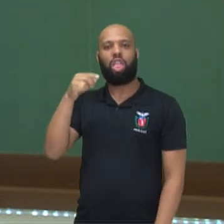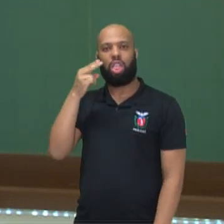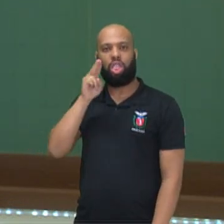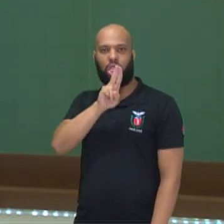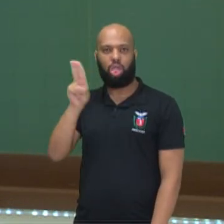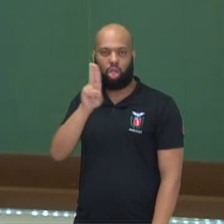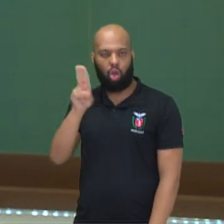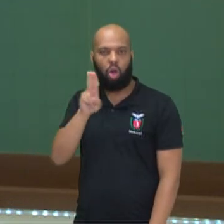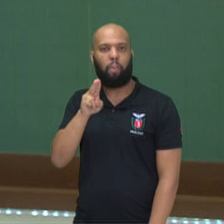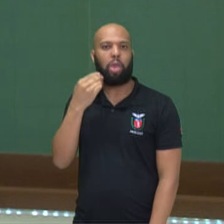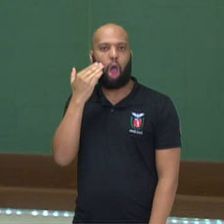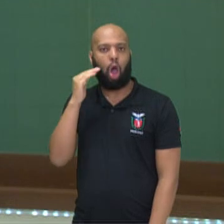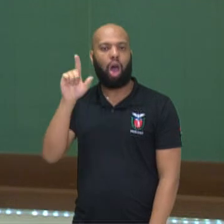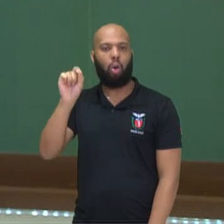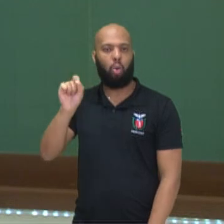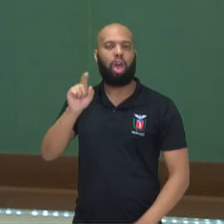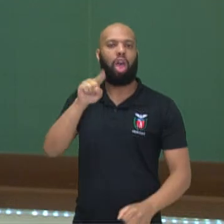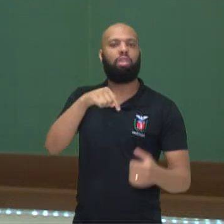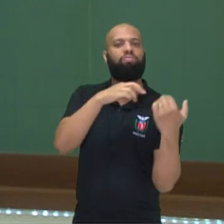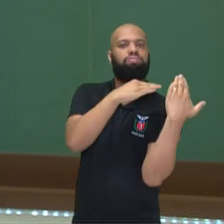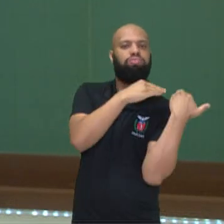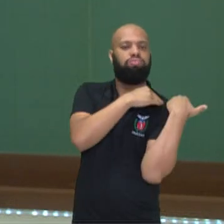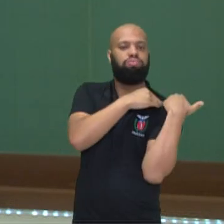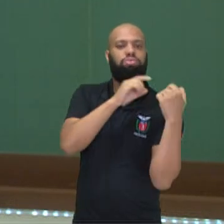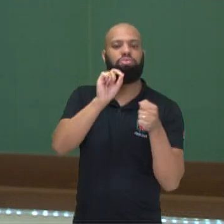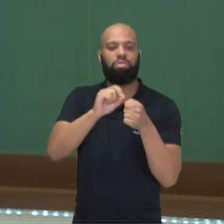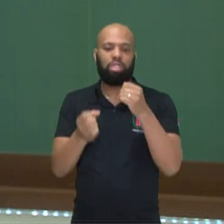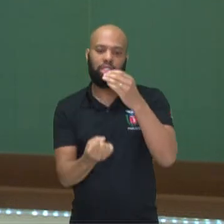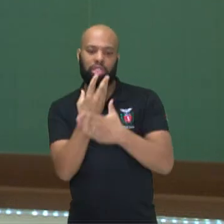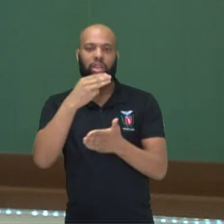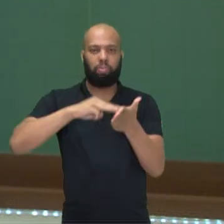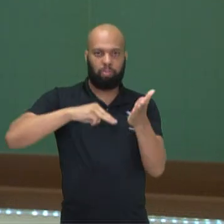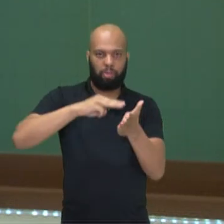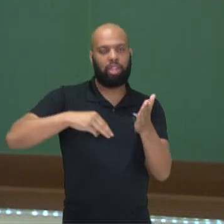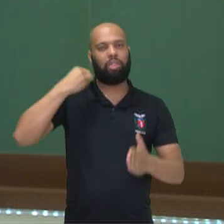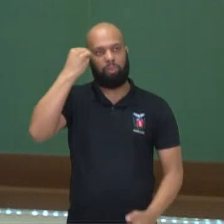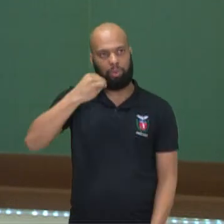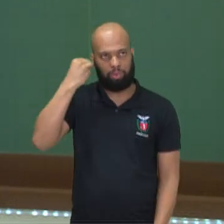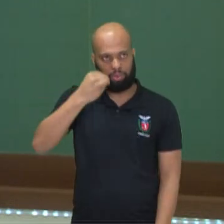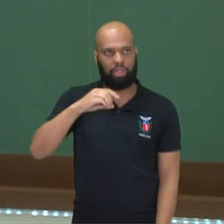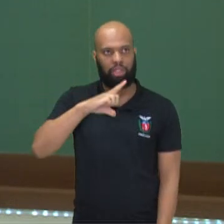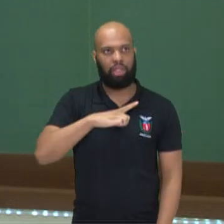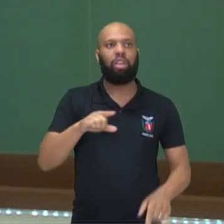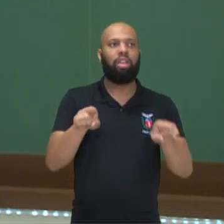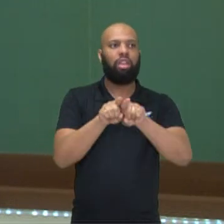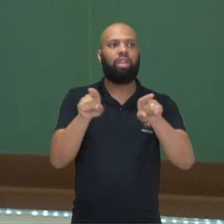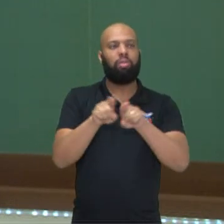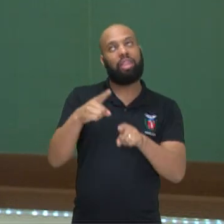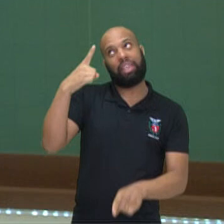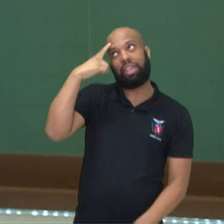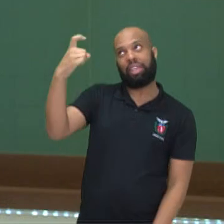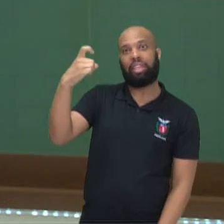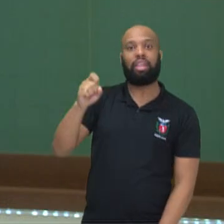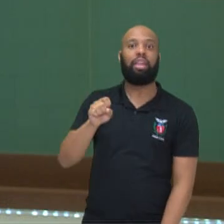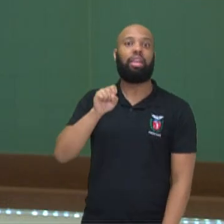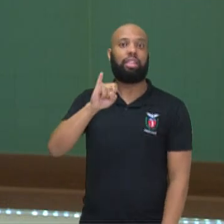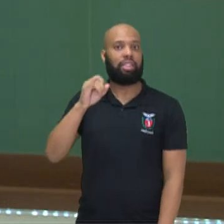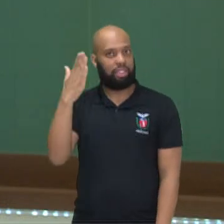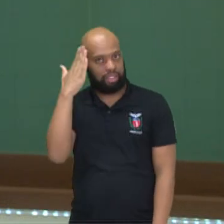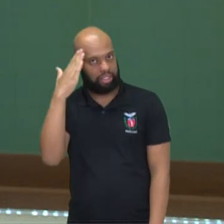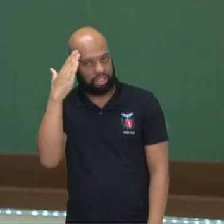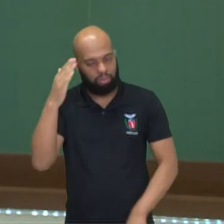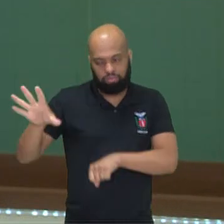Bacon, responsável por ter criado o chamado método experimental, e também pela ideia de que